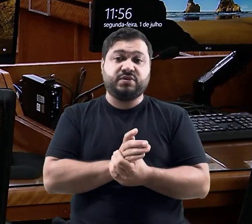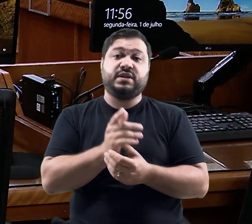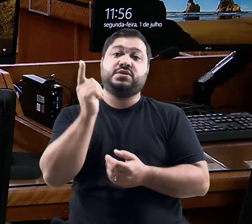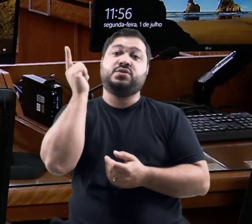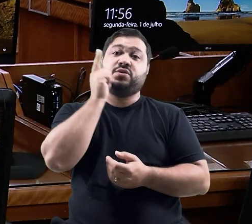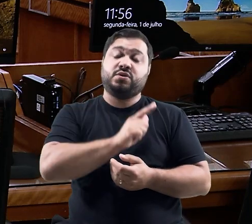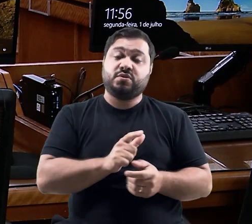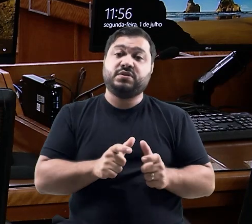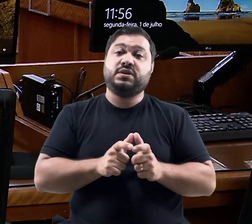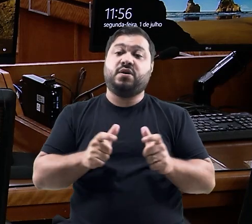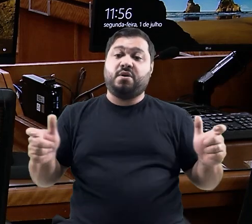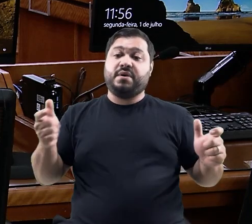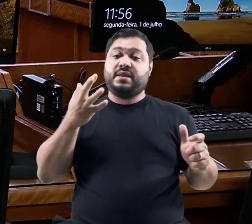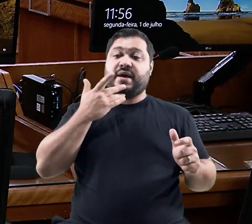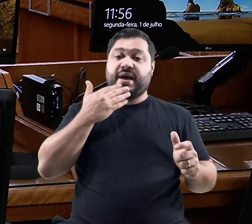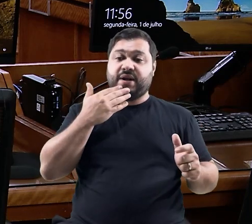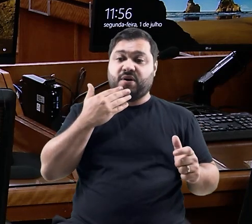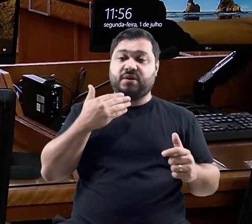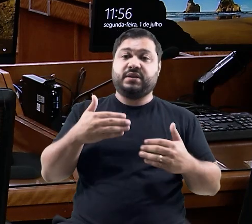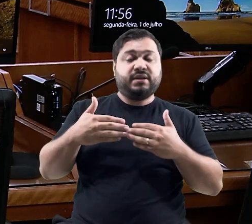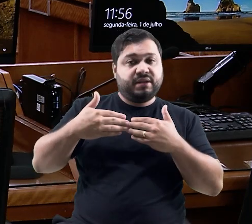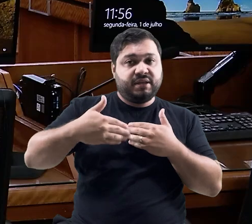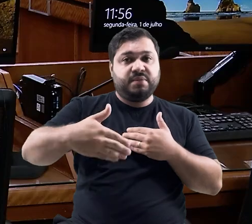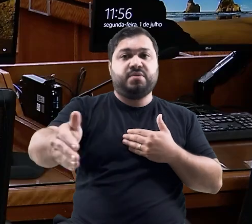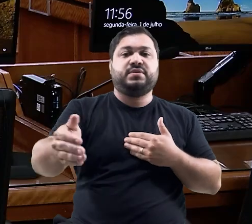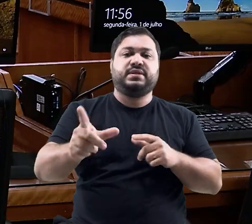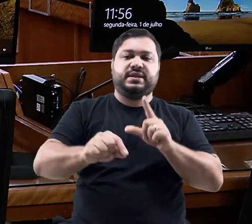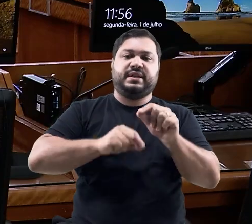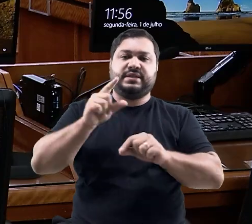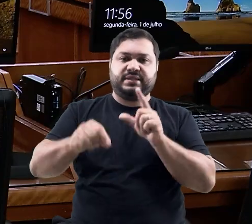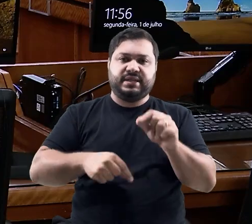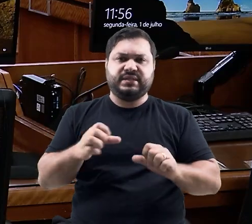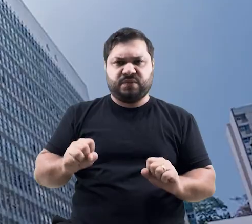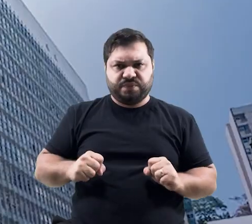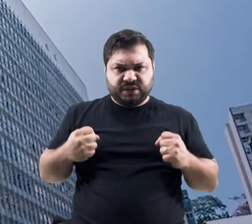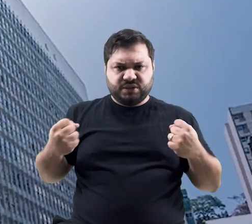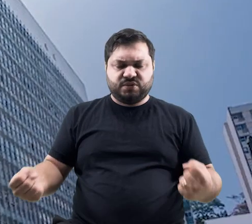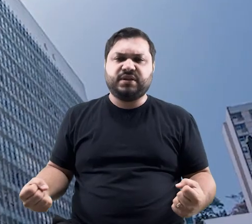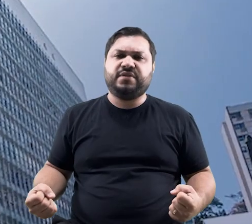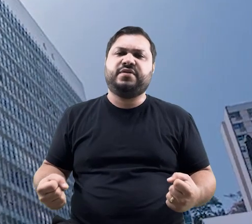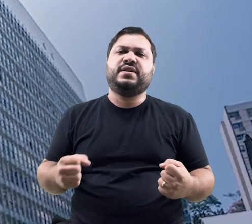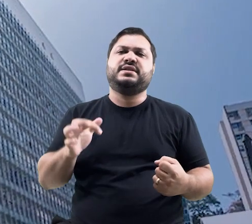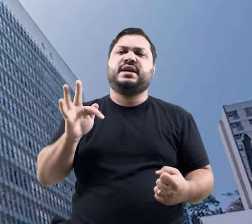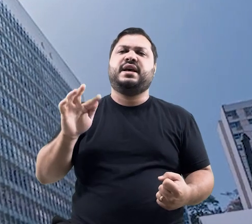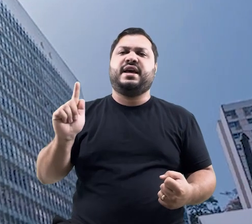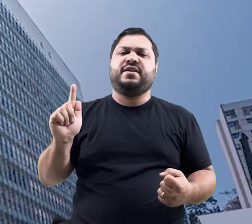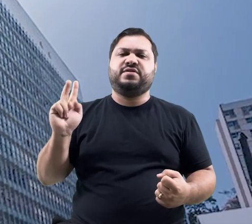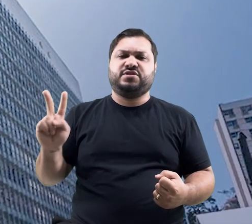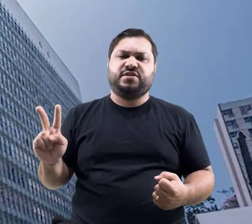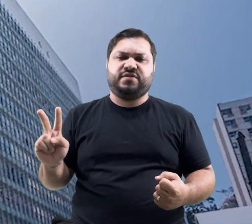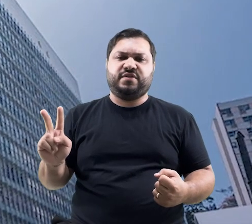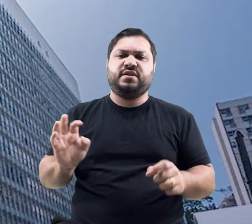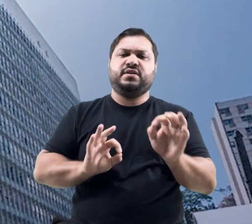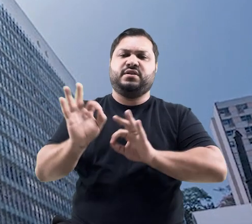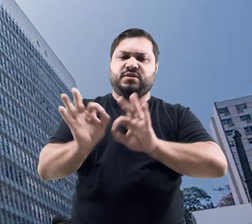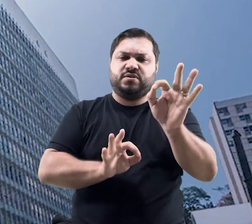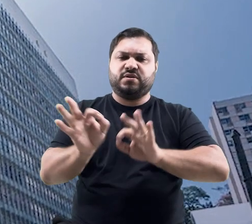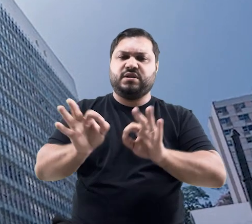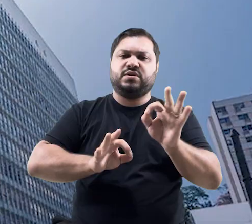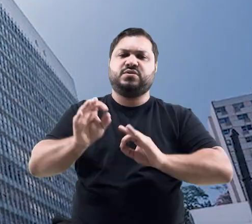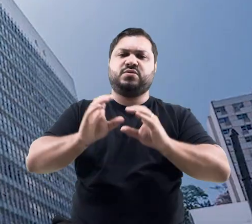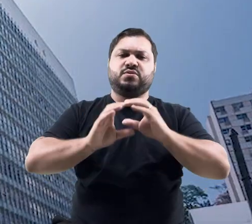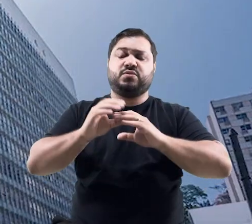do processo conseguiu aumentar sua nota e prosseguir na seleção. Em sua defesa, a Fundação Getúlio Vargas,